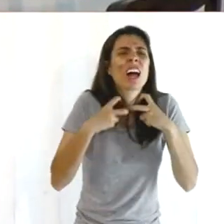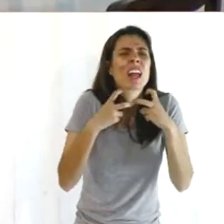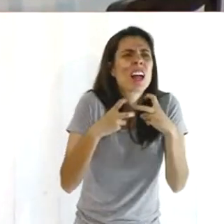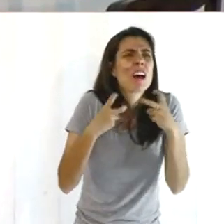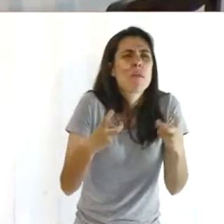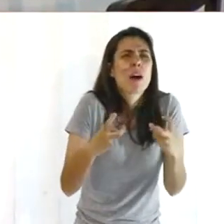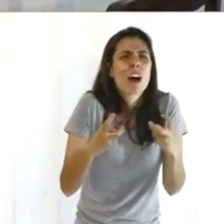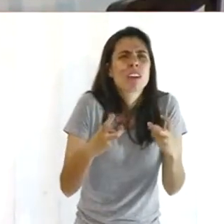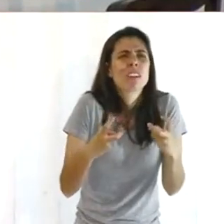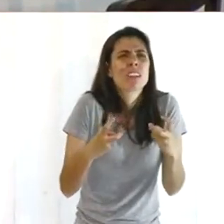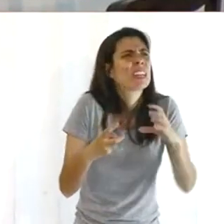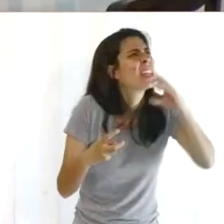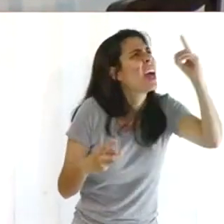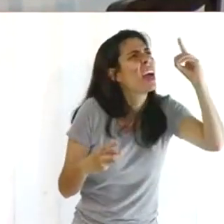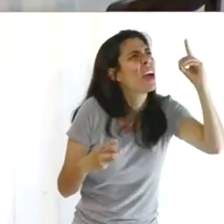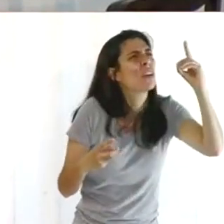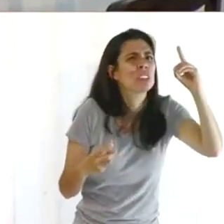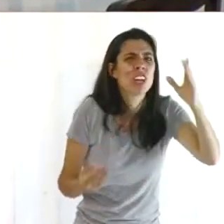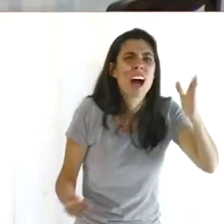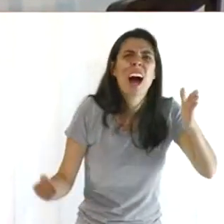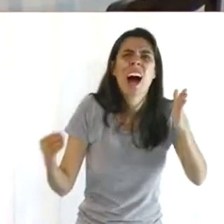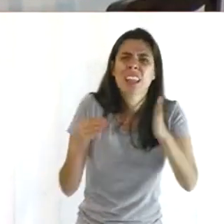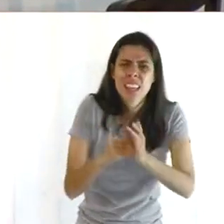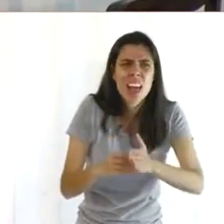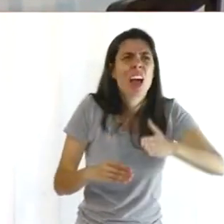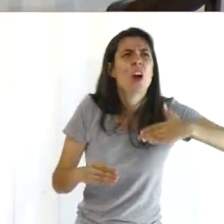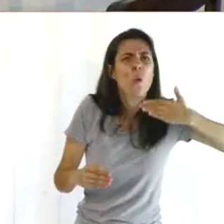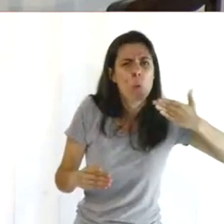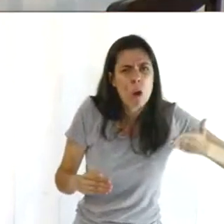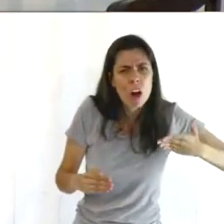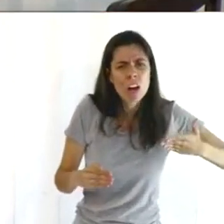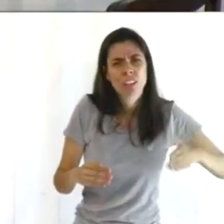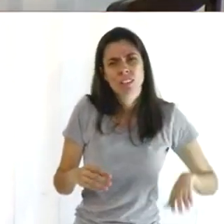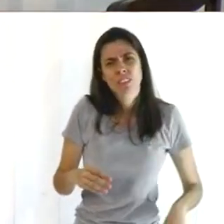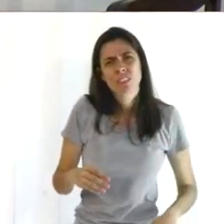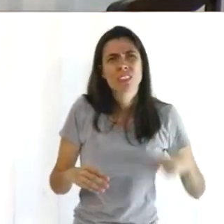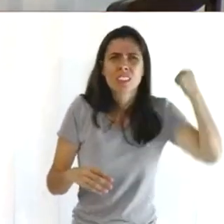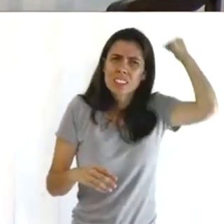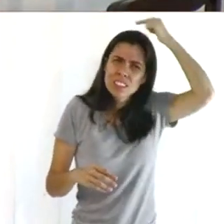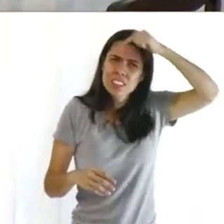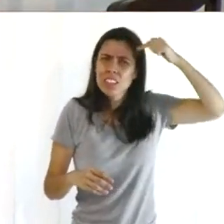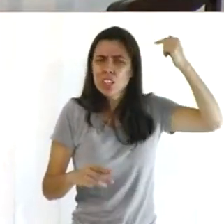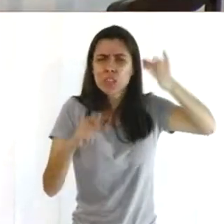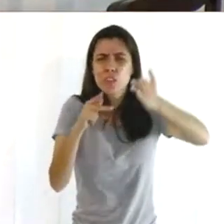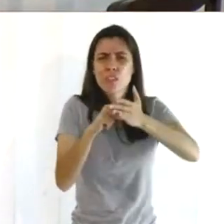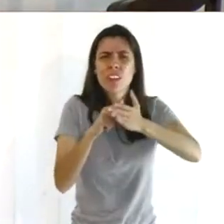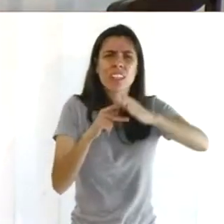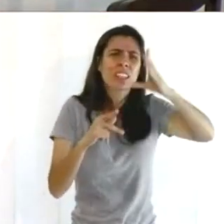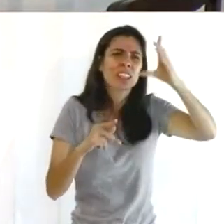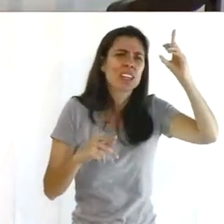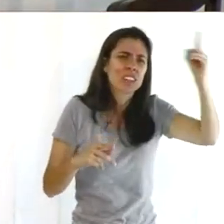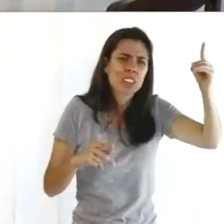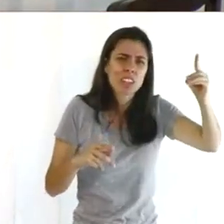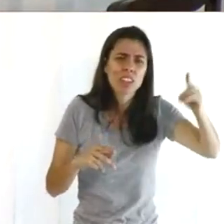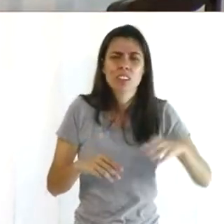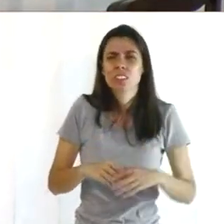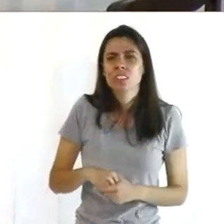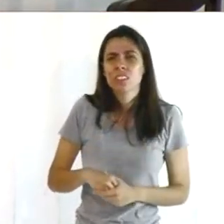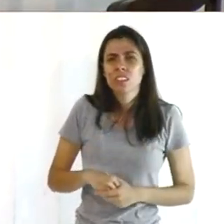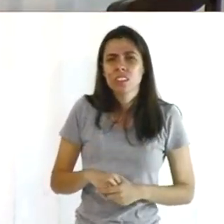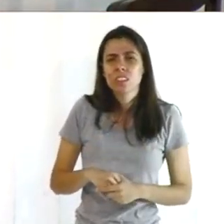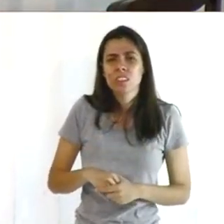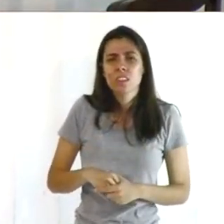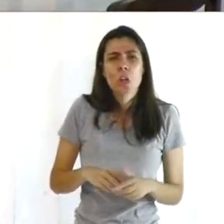até quando, ó soberano Senhor, santo e verdadeiro, não julgas nem vingas o